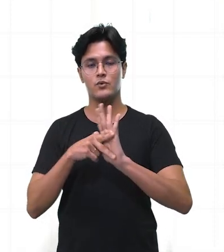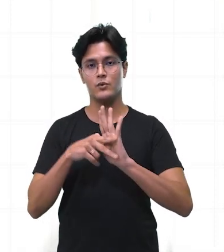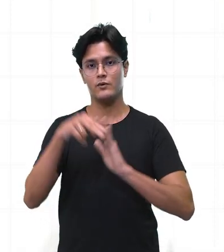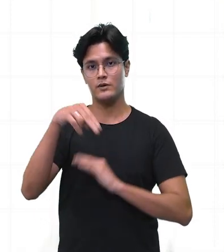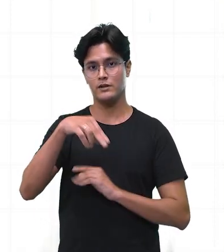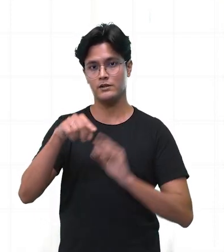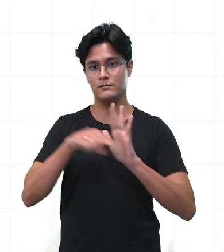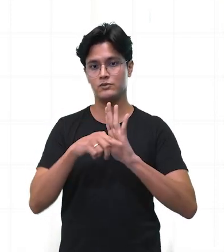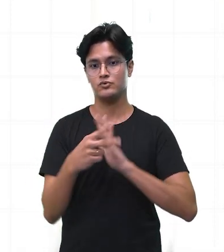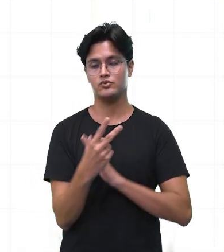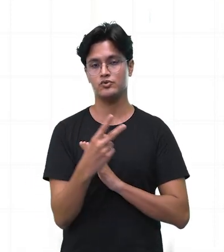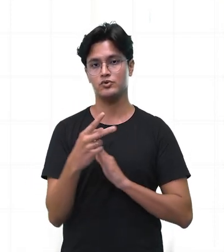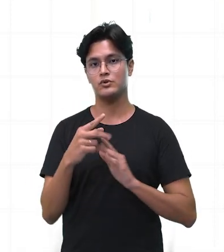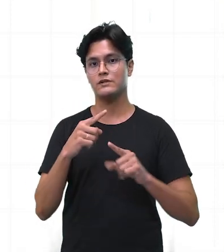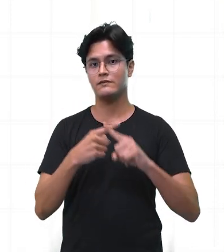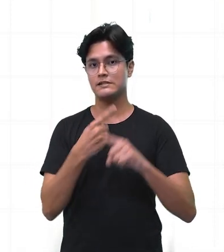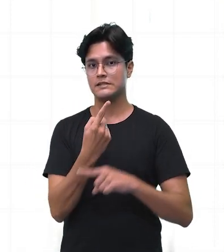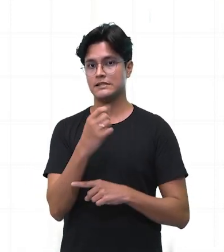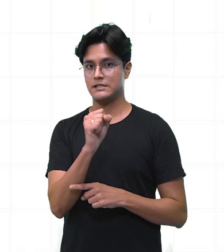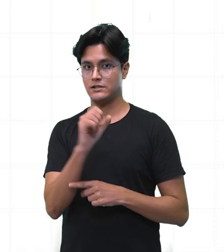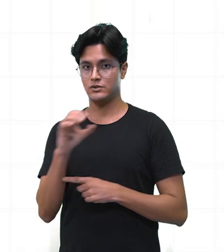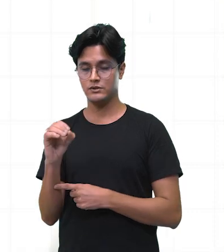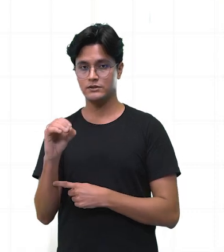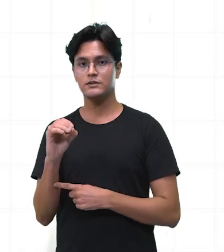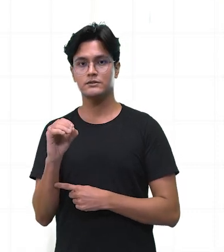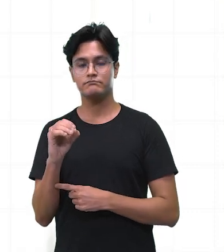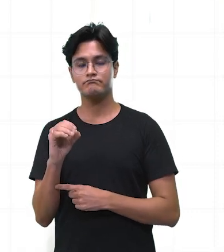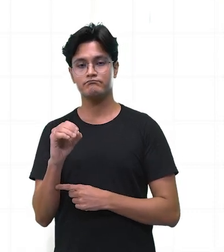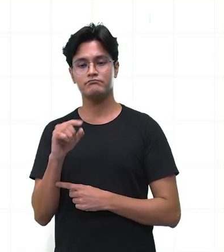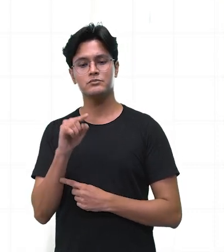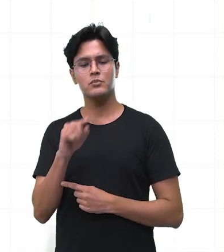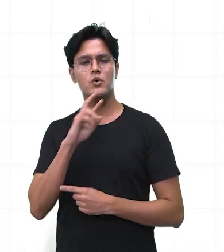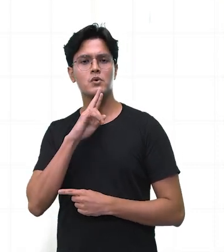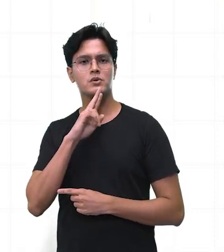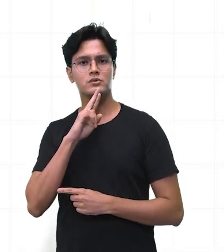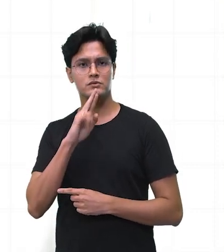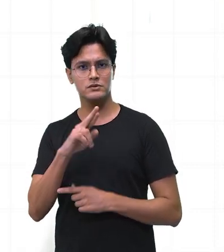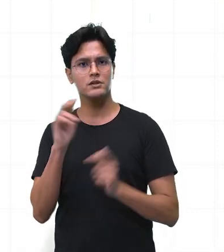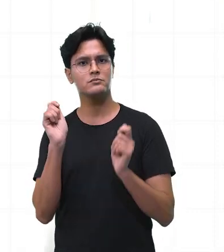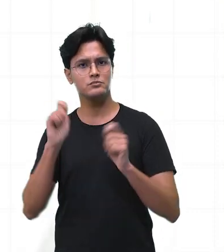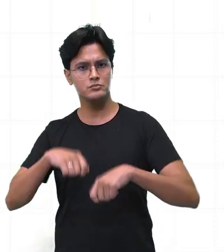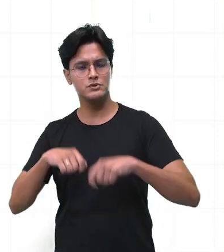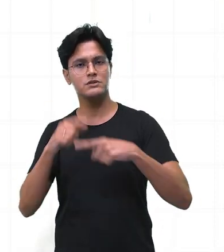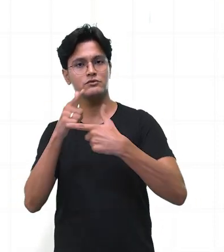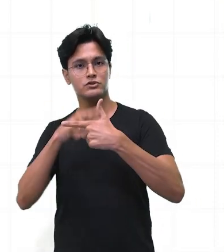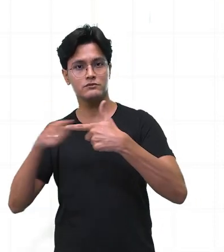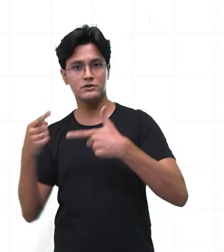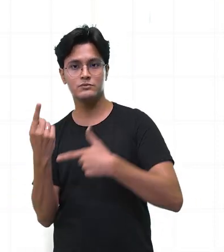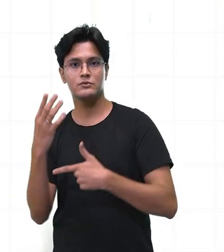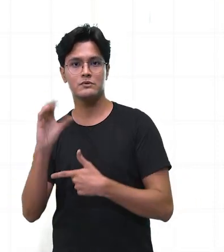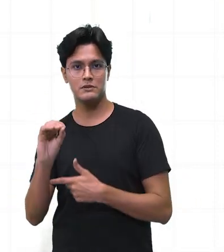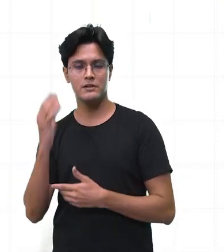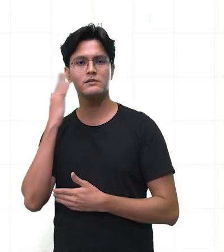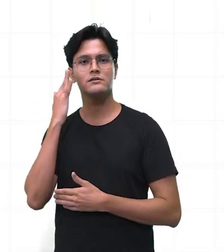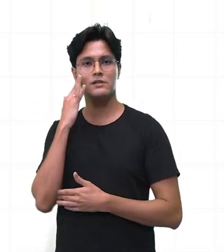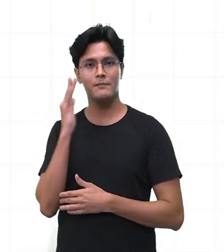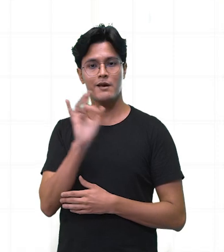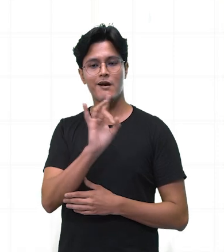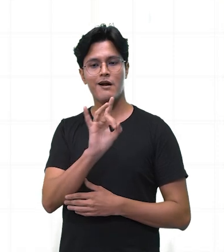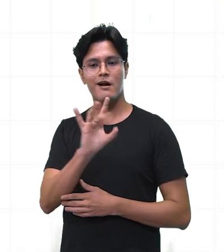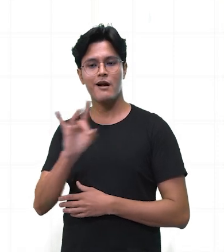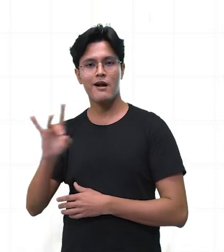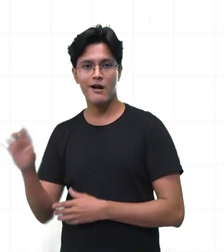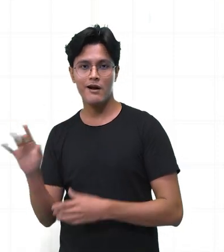Descobrindo a soma desses ângulos, depois eu vou só dividir por 10, que aí eu vou saber quanto exatamente cada um mede,